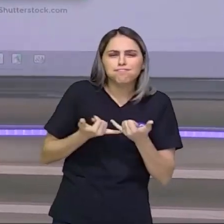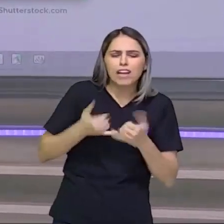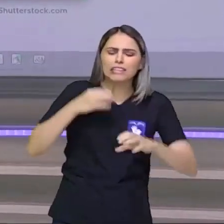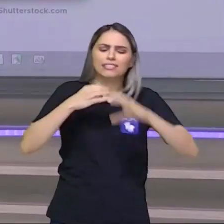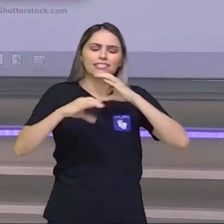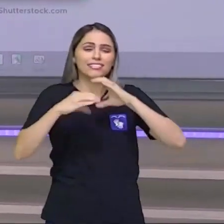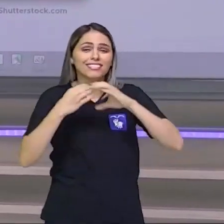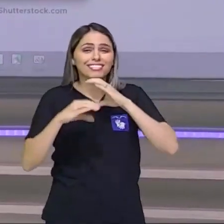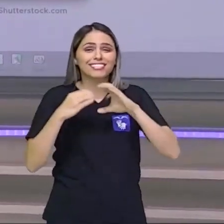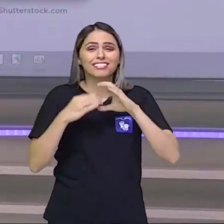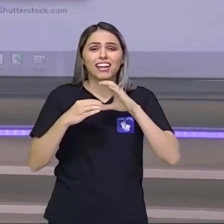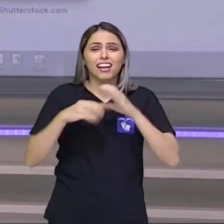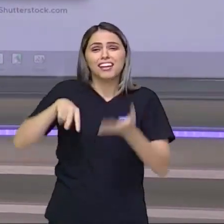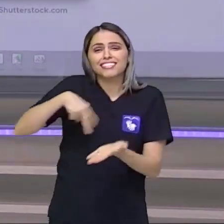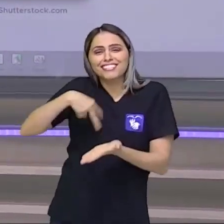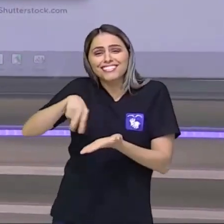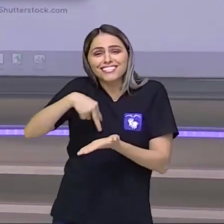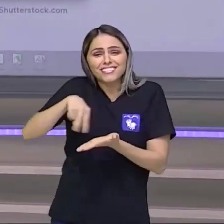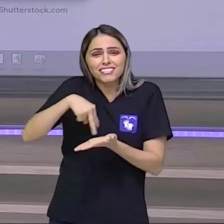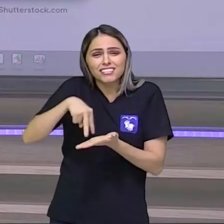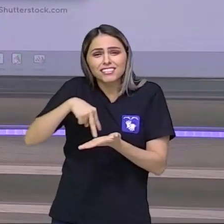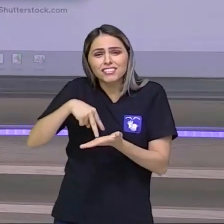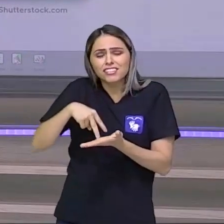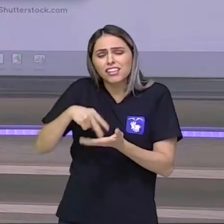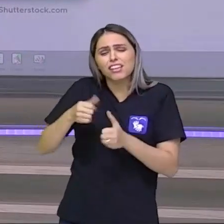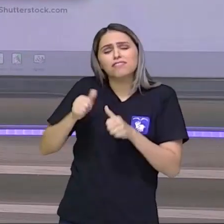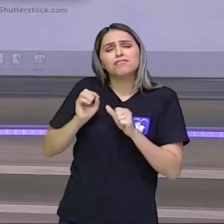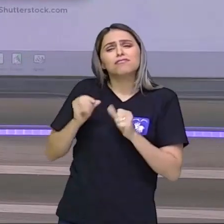nós cantarmos, nós dançarmos, nós